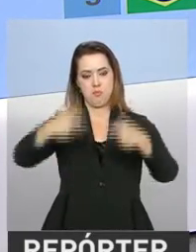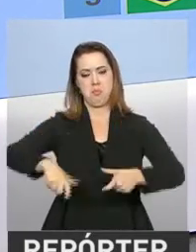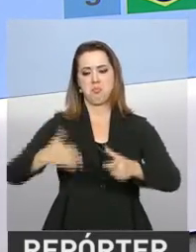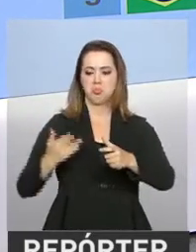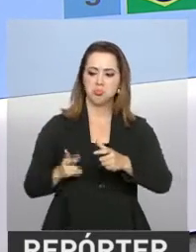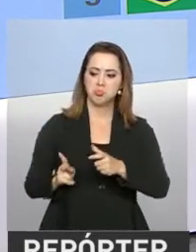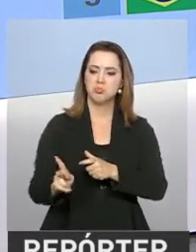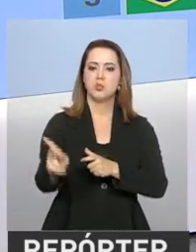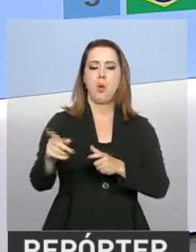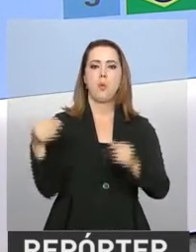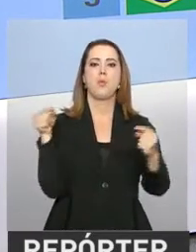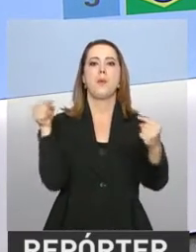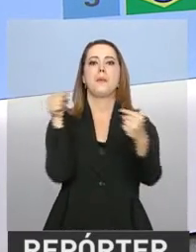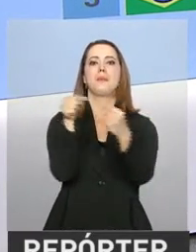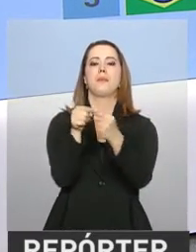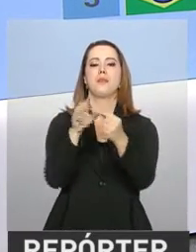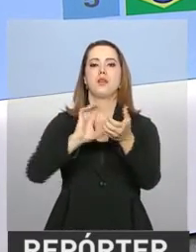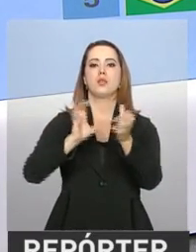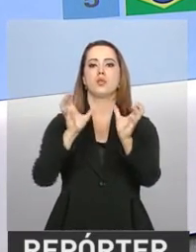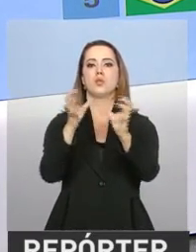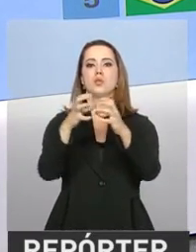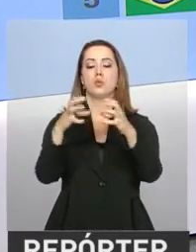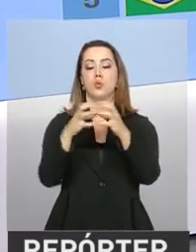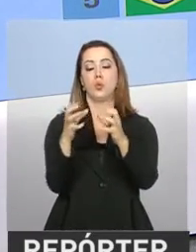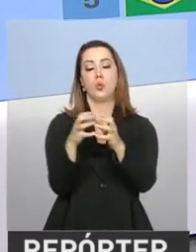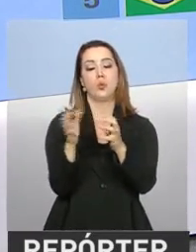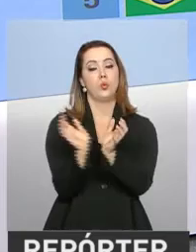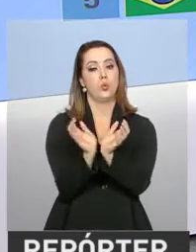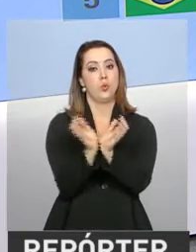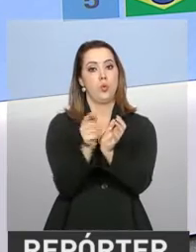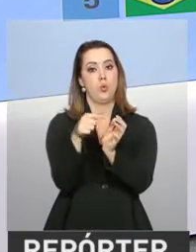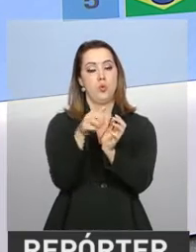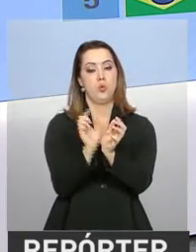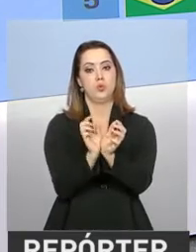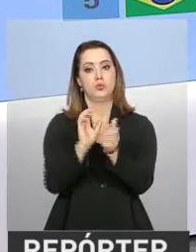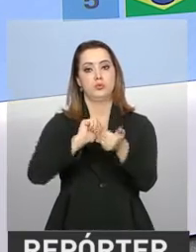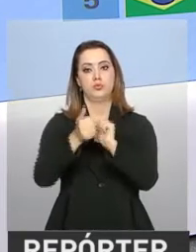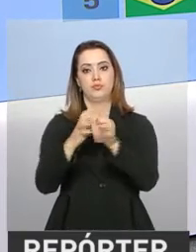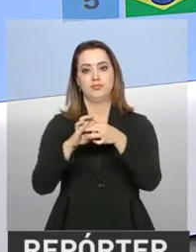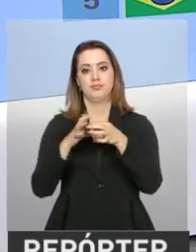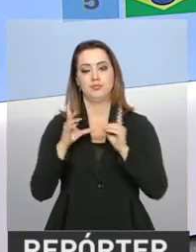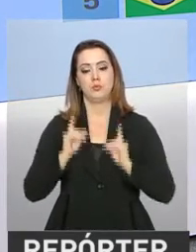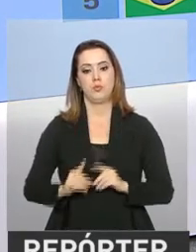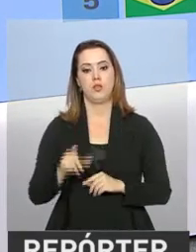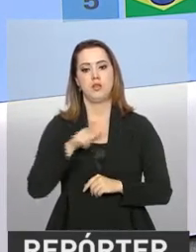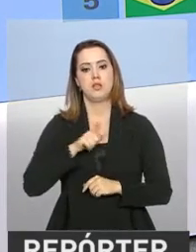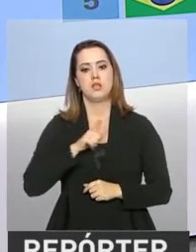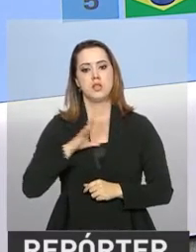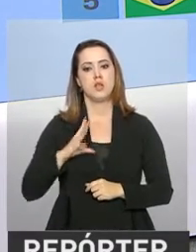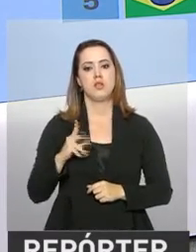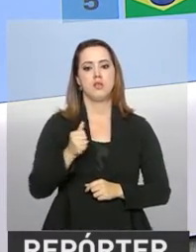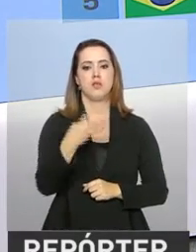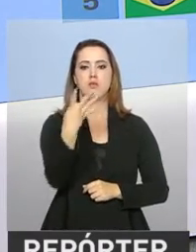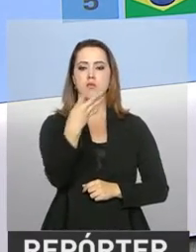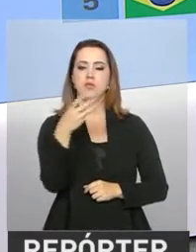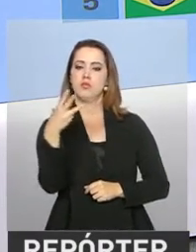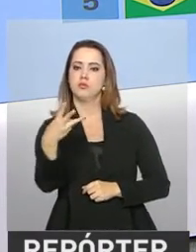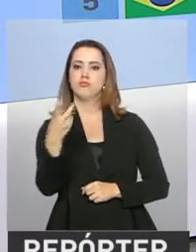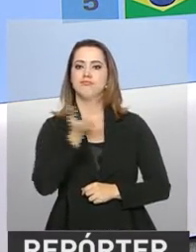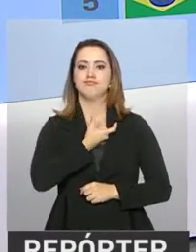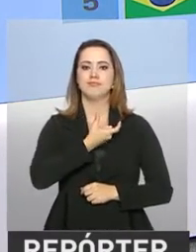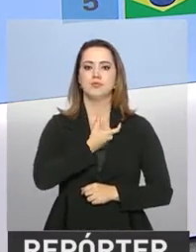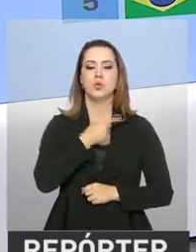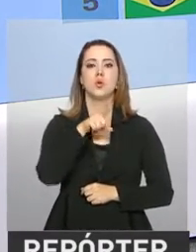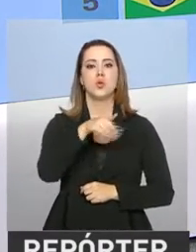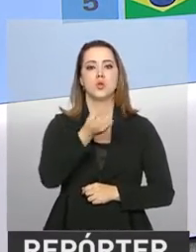mantendo dentro da meta do Comitê Paralímpico para esta Paralimpíada, com 10 medalhas de ouro, 21 de prata, 12 de bronze, 43 no total.